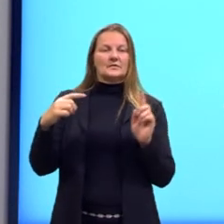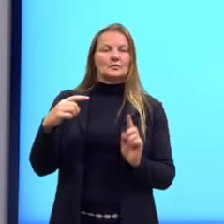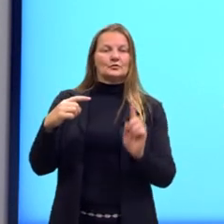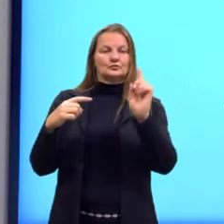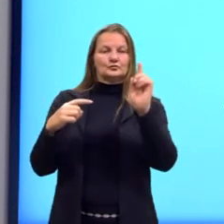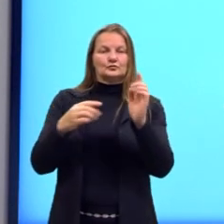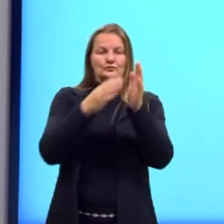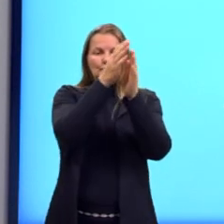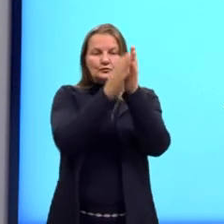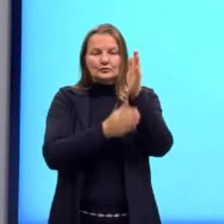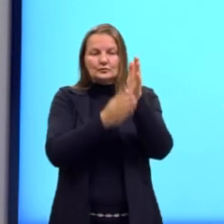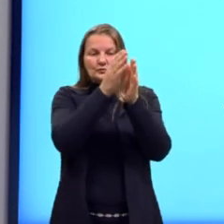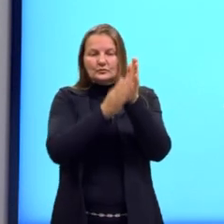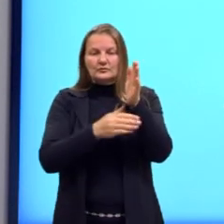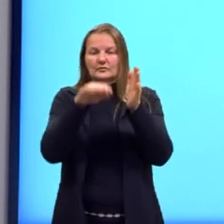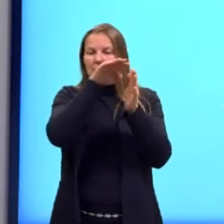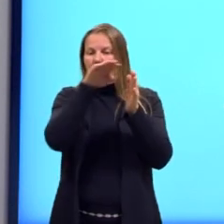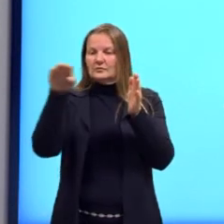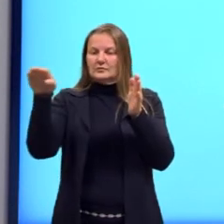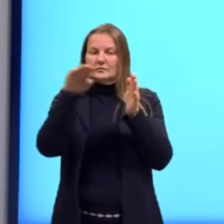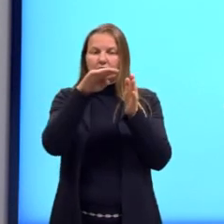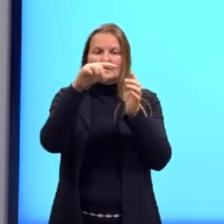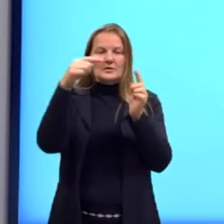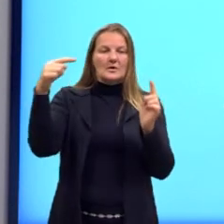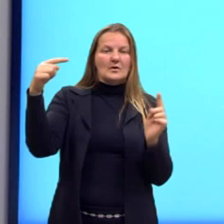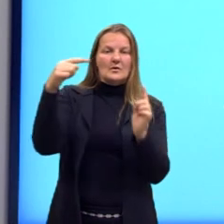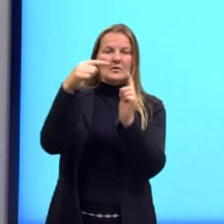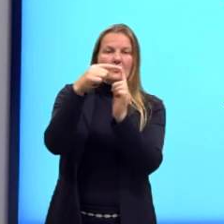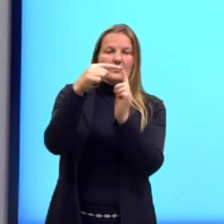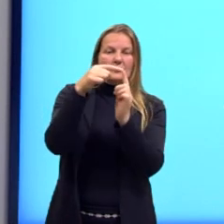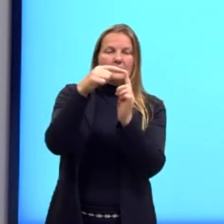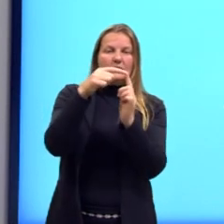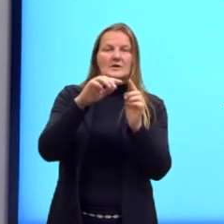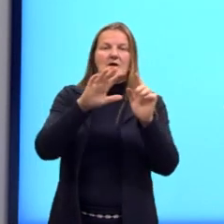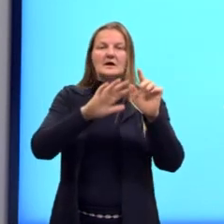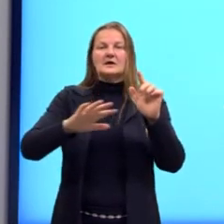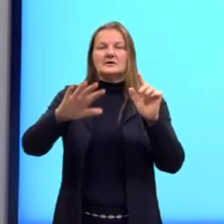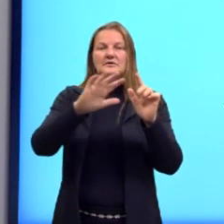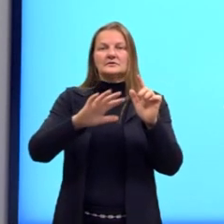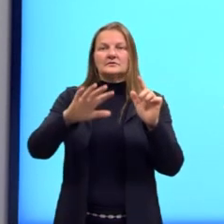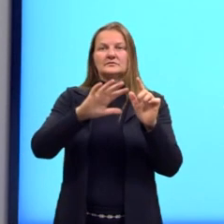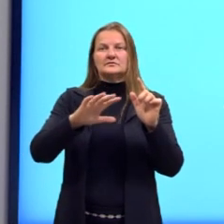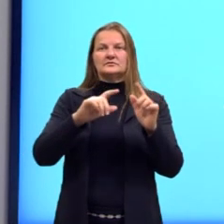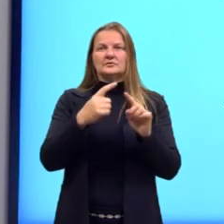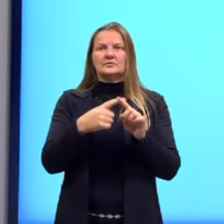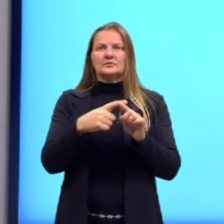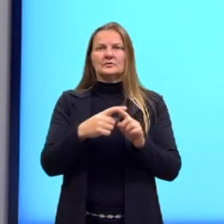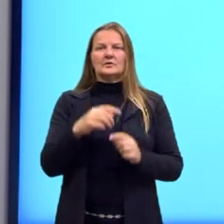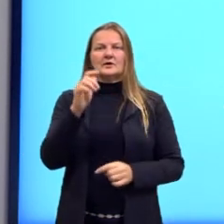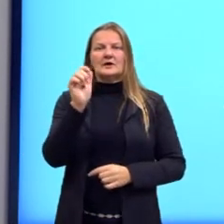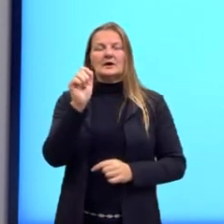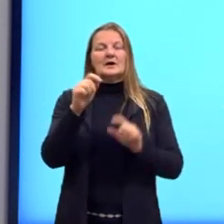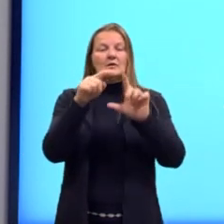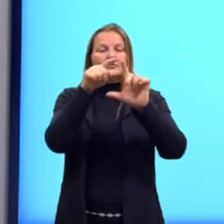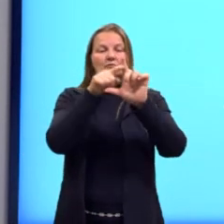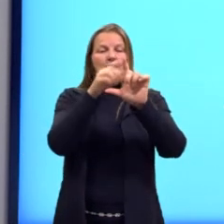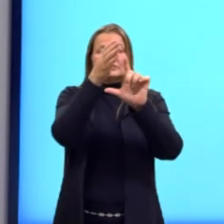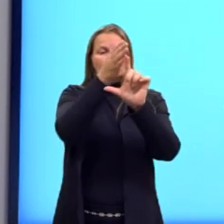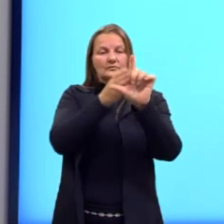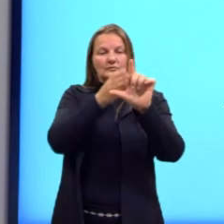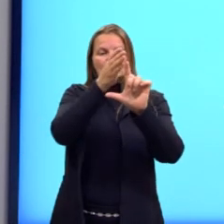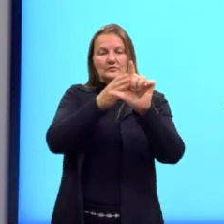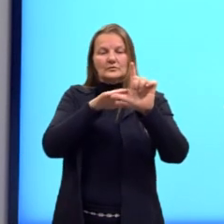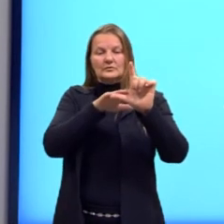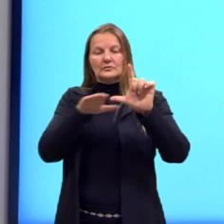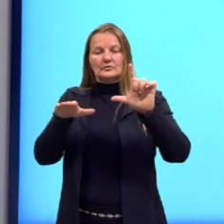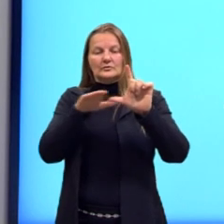em um ponto e formam aquele vértice nós temos também uma região que nós chamamos de ângulos então nós